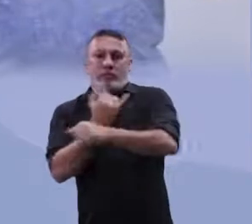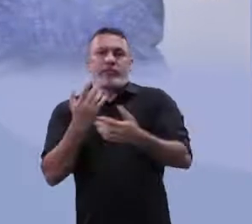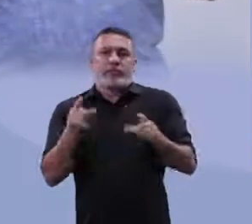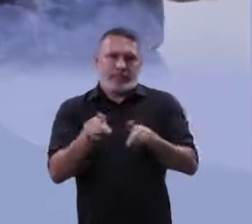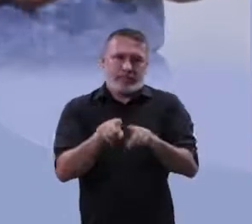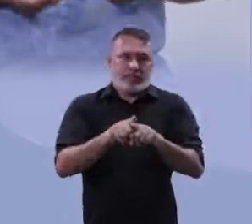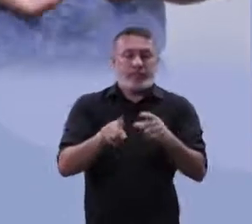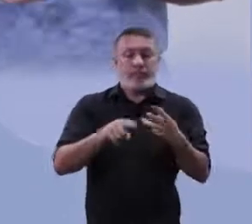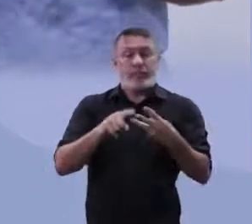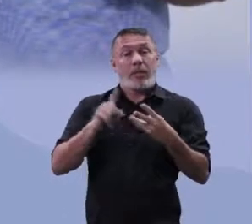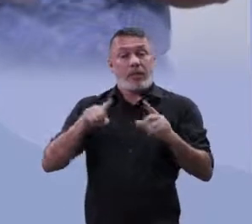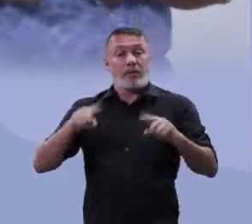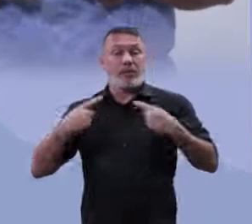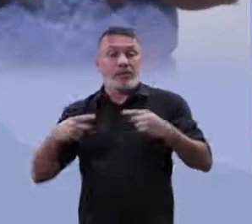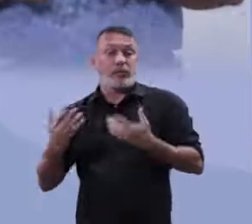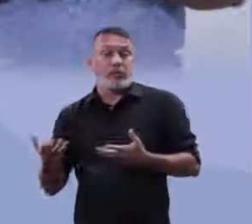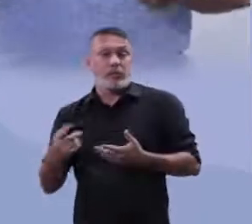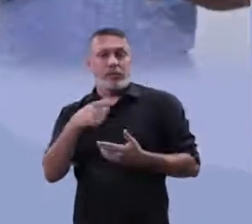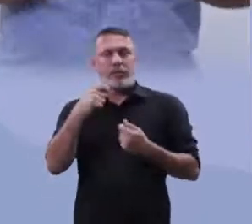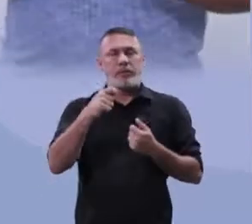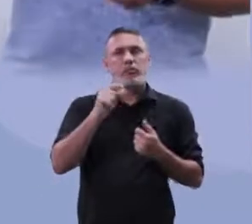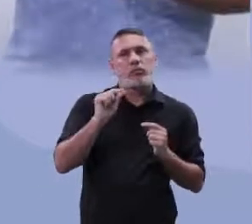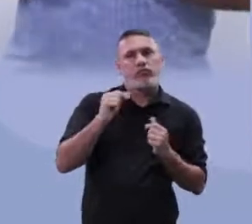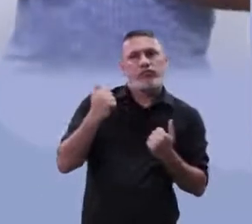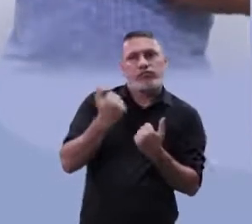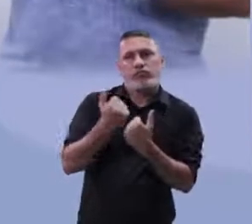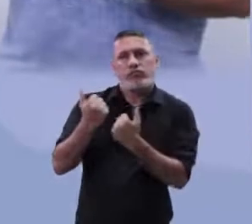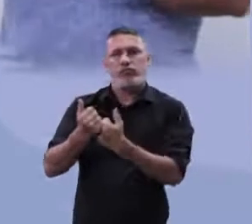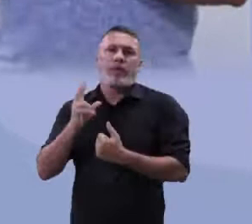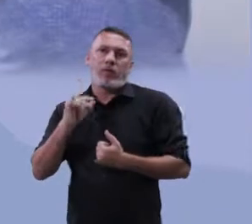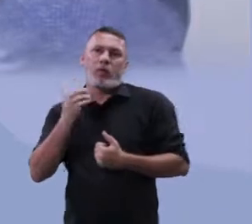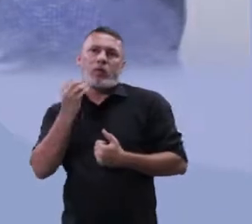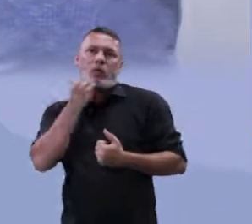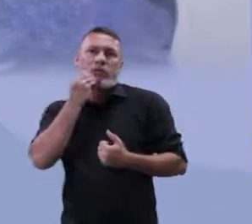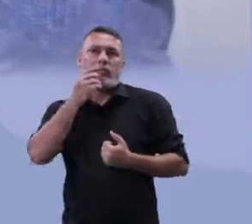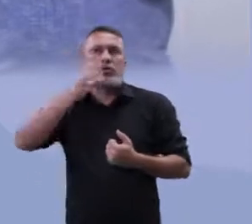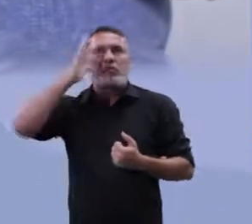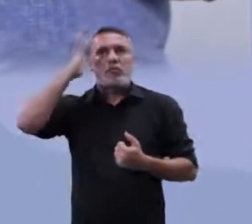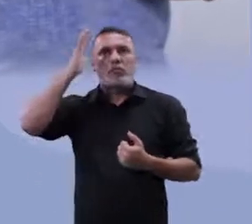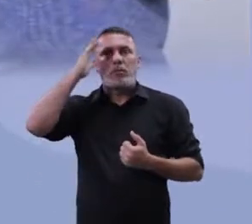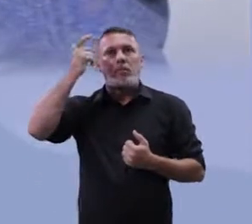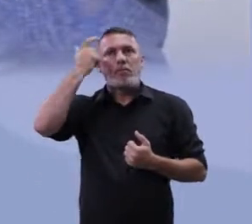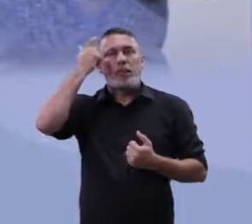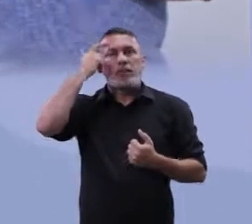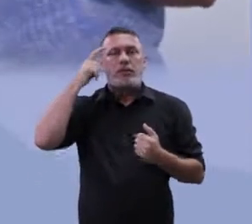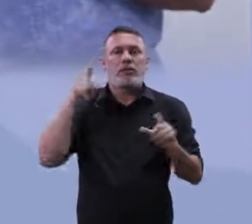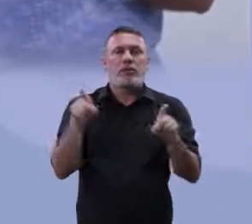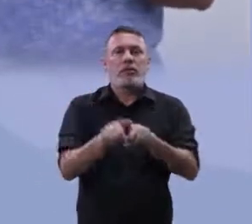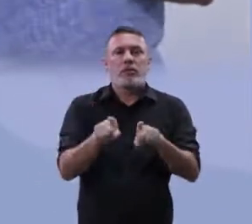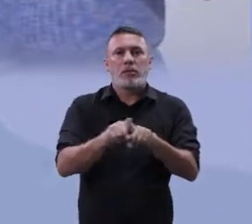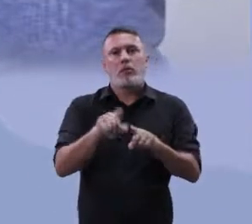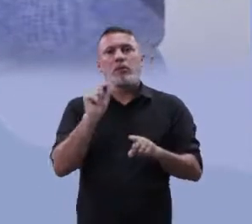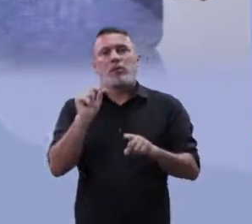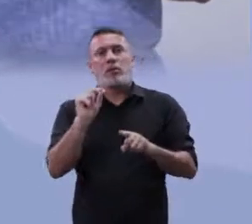né, que são desafios que você pode jogar e, obviamente, você já pensa aí